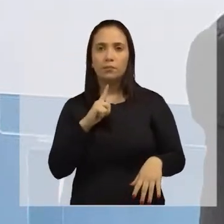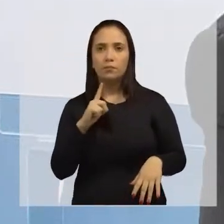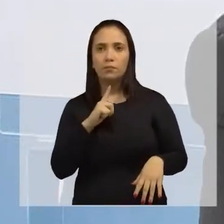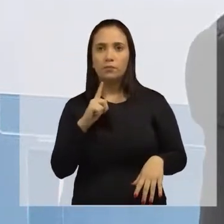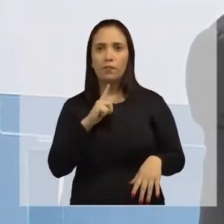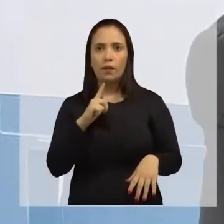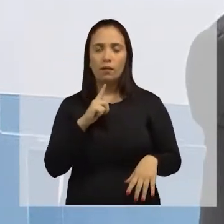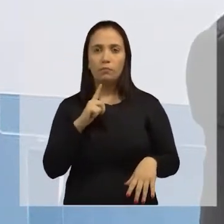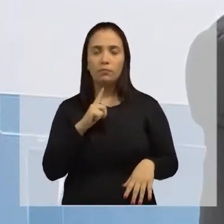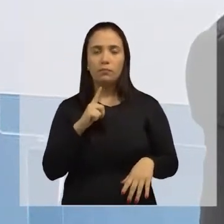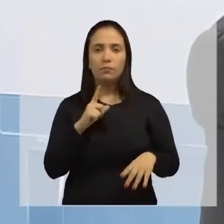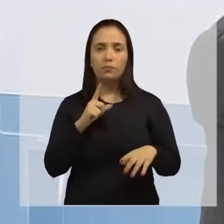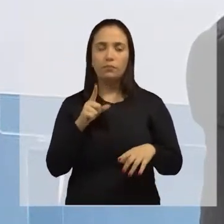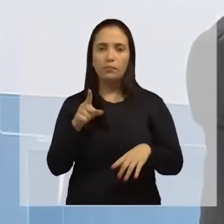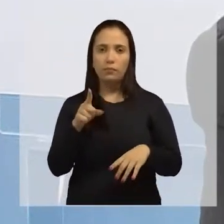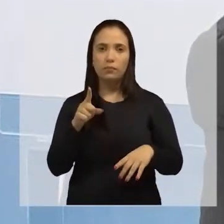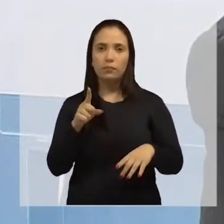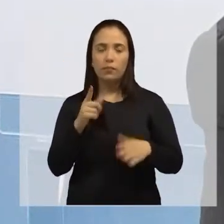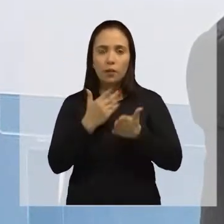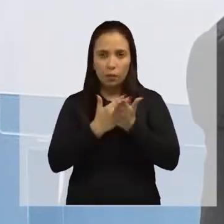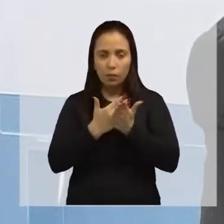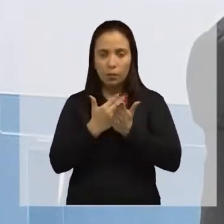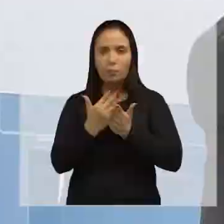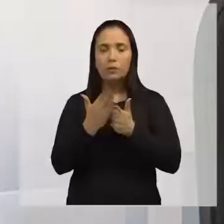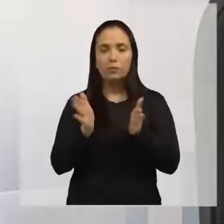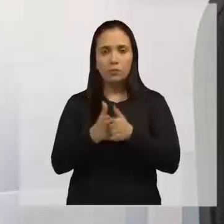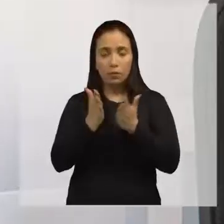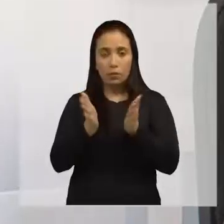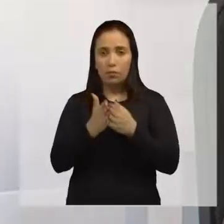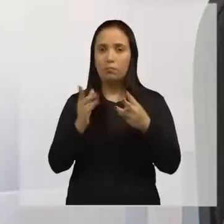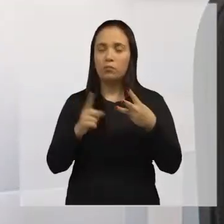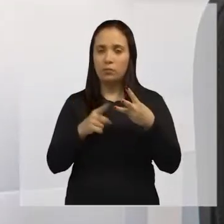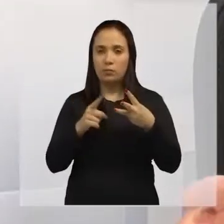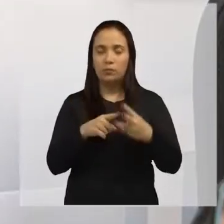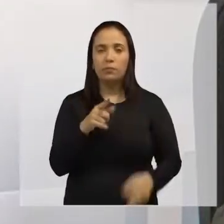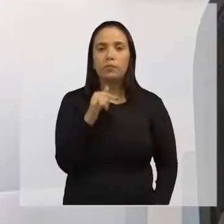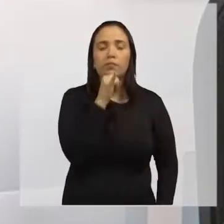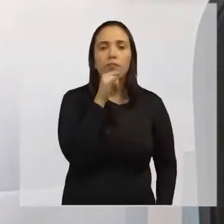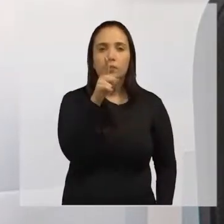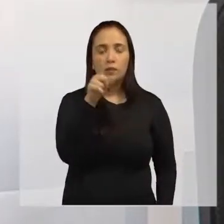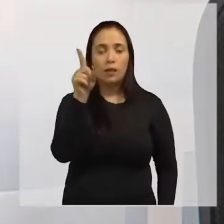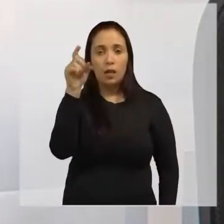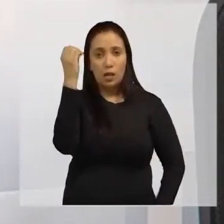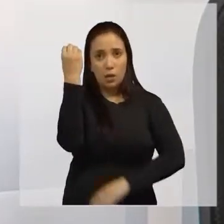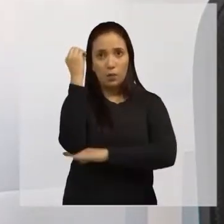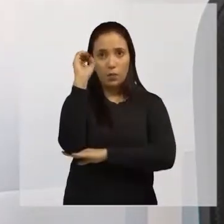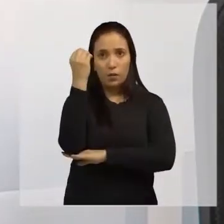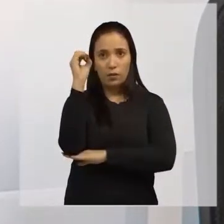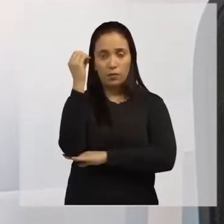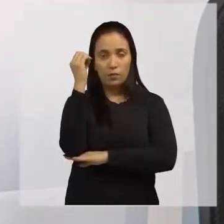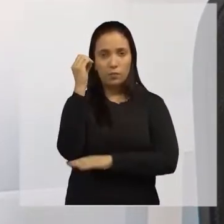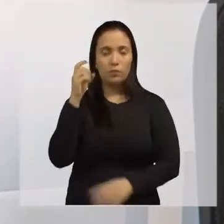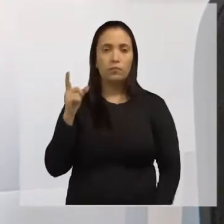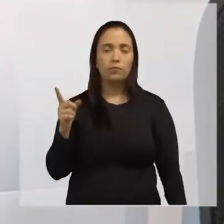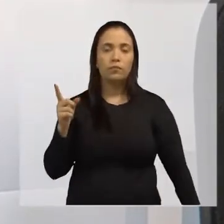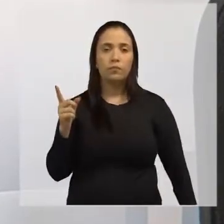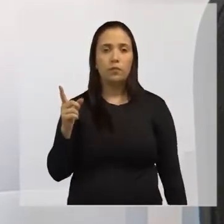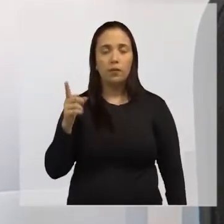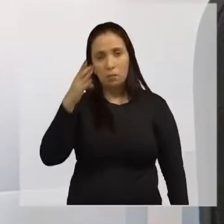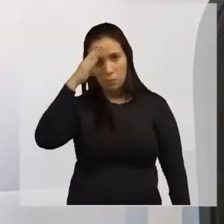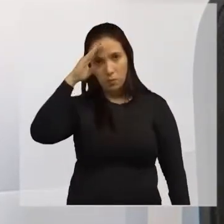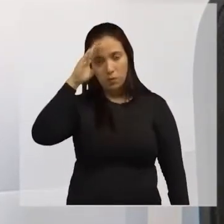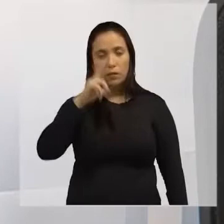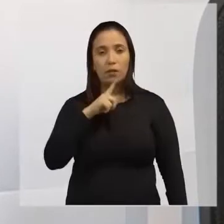da pesquisa do Bolsonaro, né? População mais pobre. Você tem uma ideia, você pega um estado como o Rio Grande do Sul, que nós falamos há poucos minutos, o Bolsonaro tem